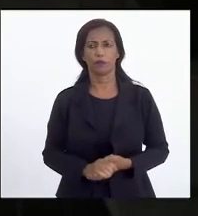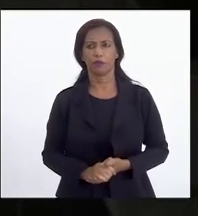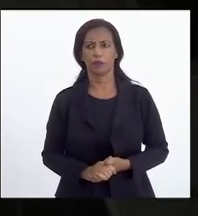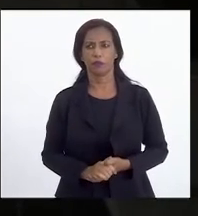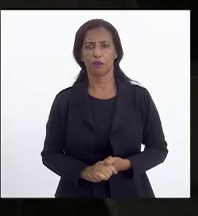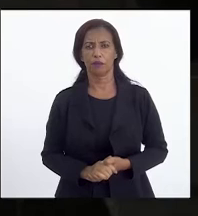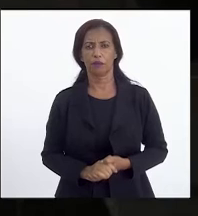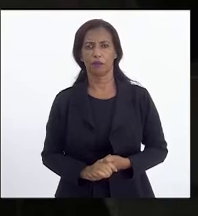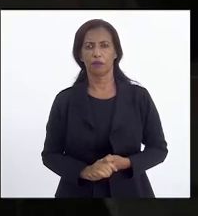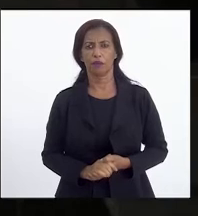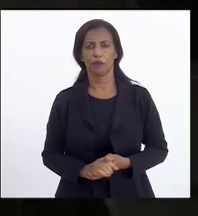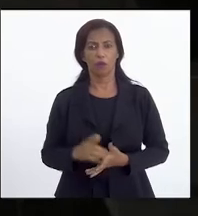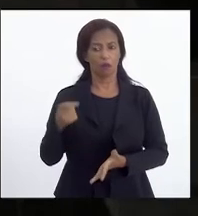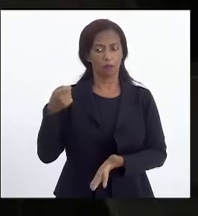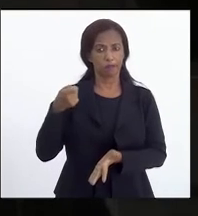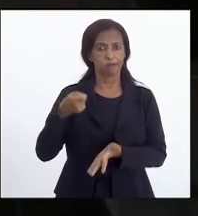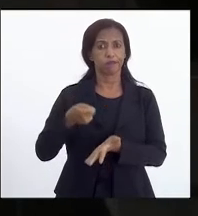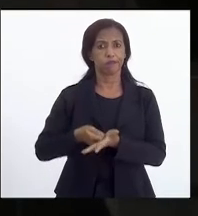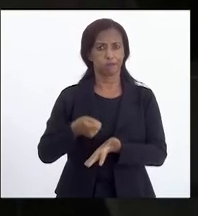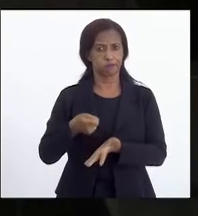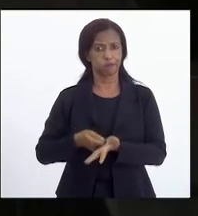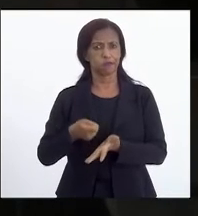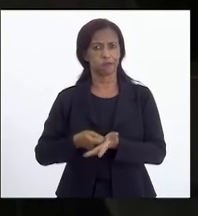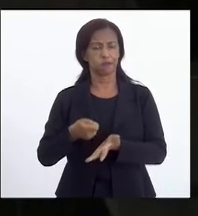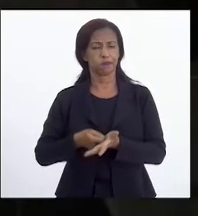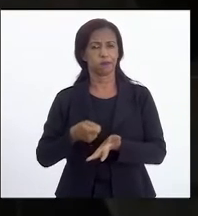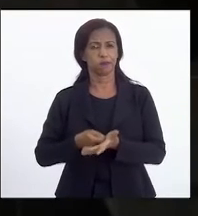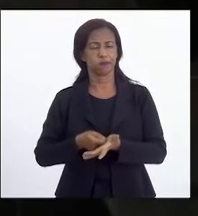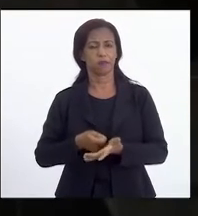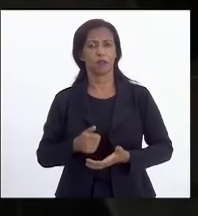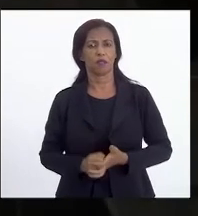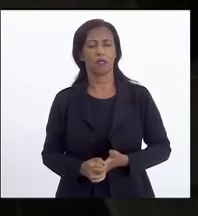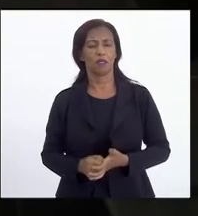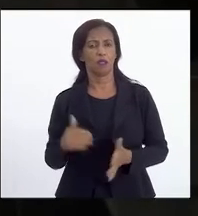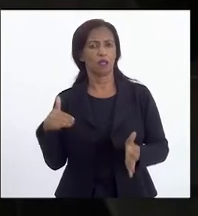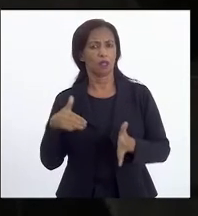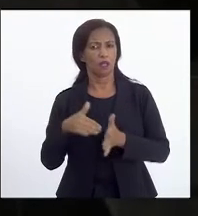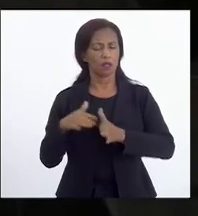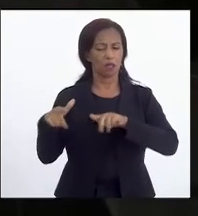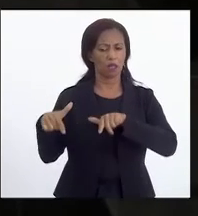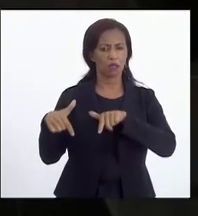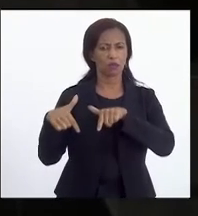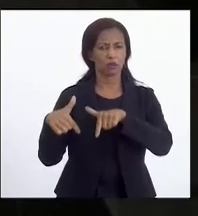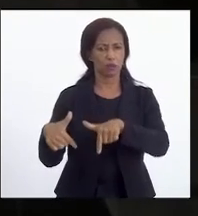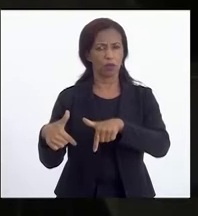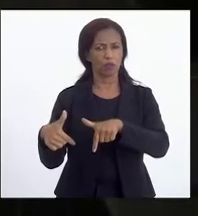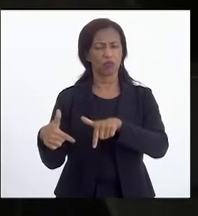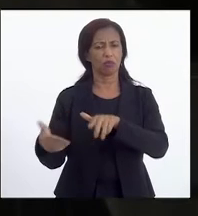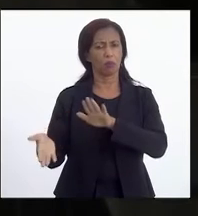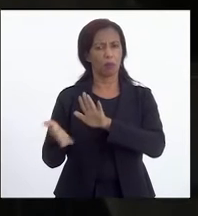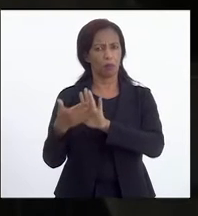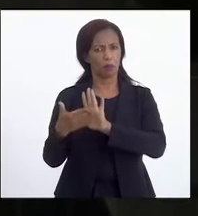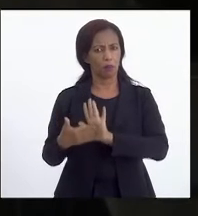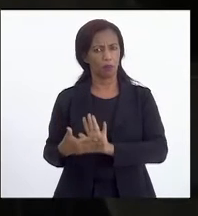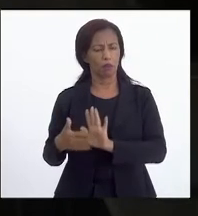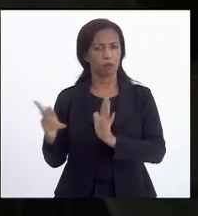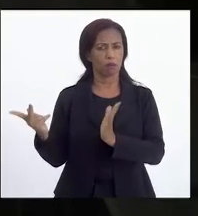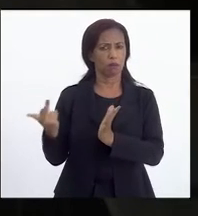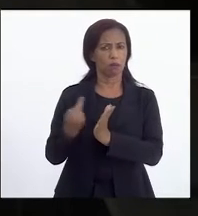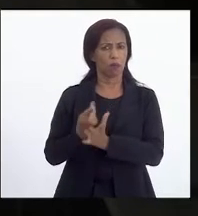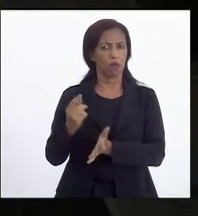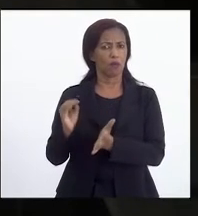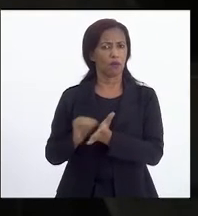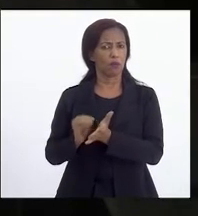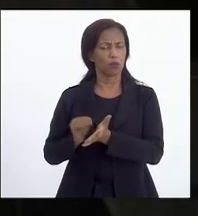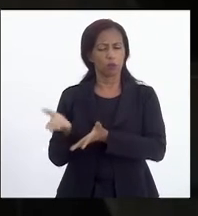e foram severamente criticadas e até ações foram propostas Por que